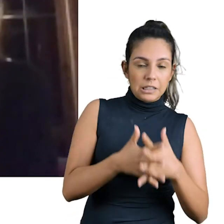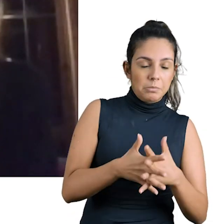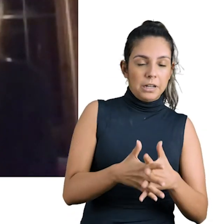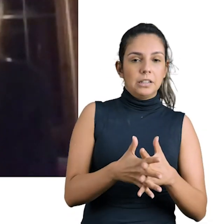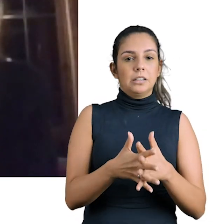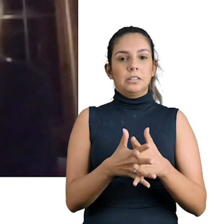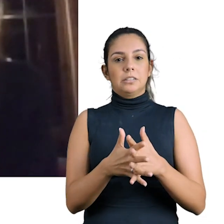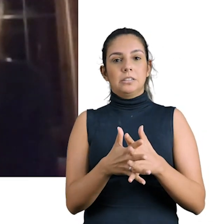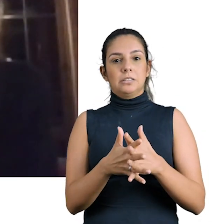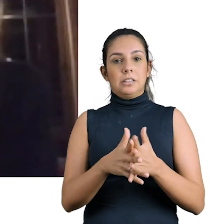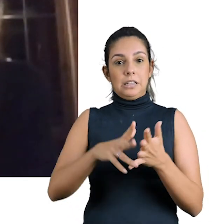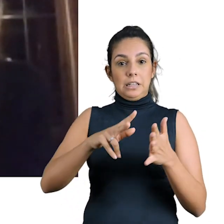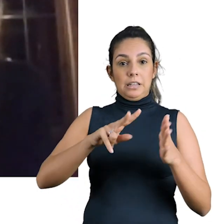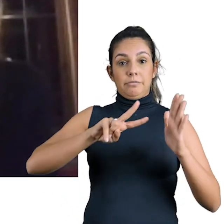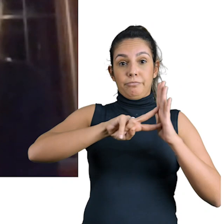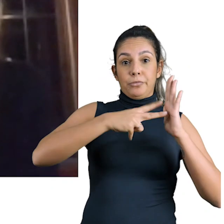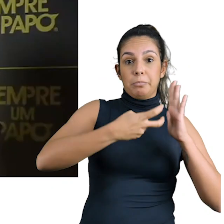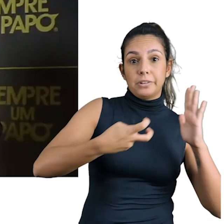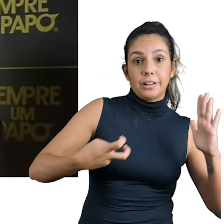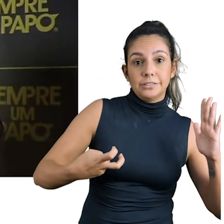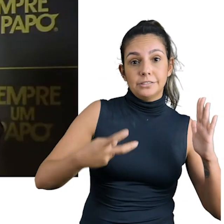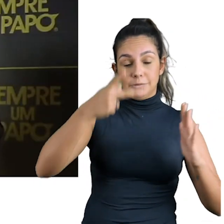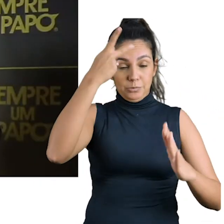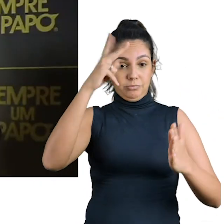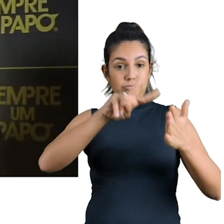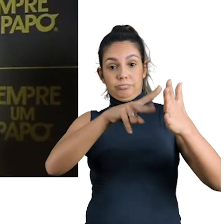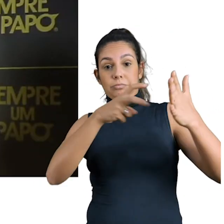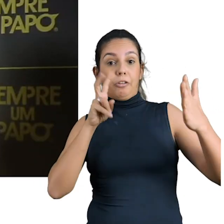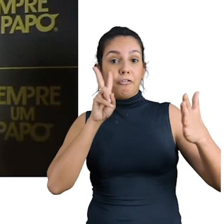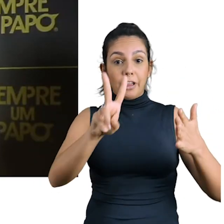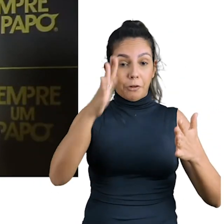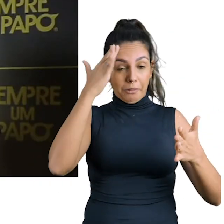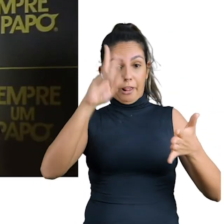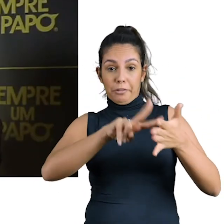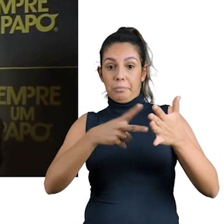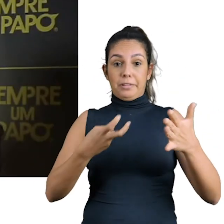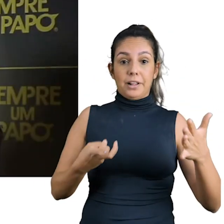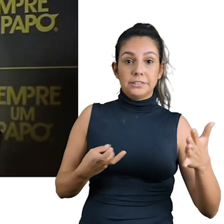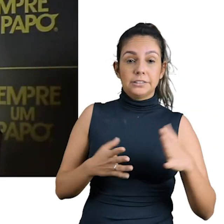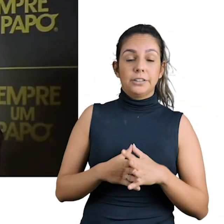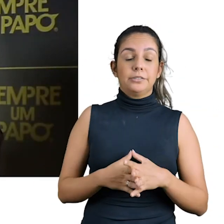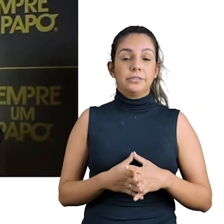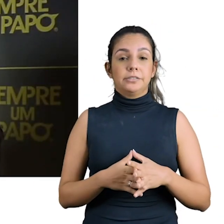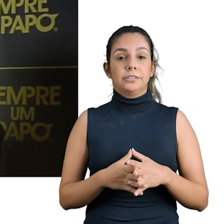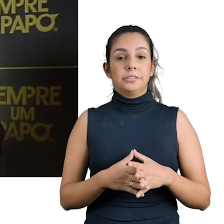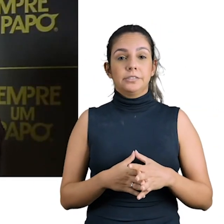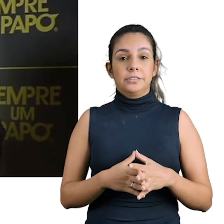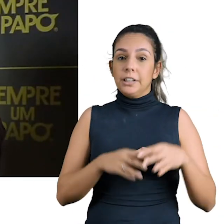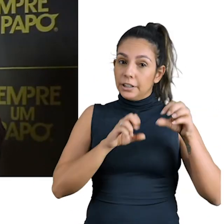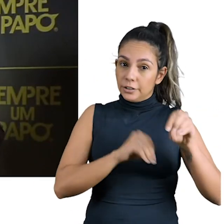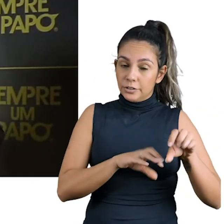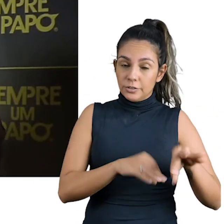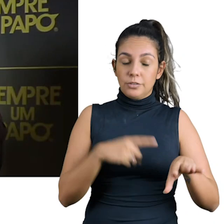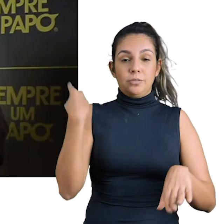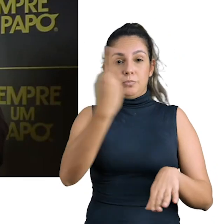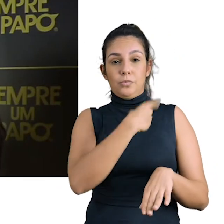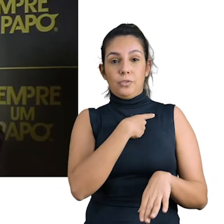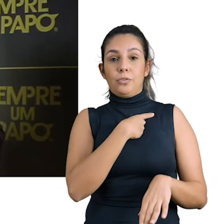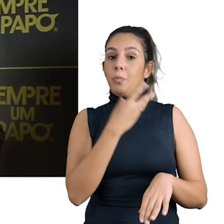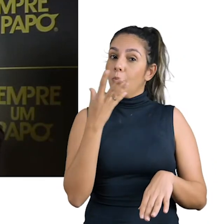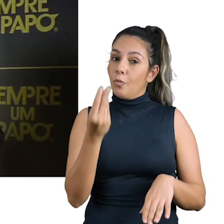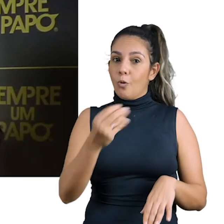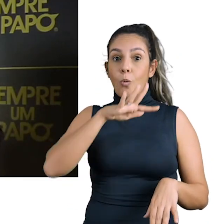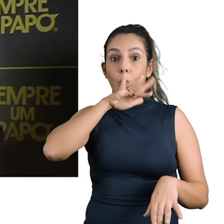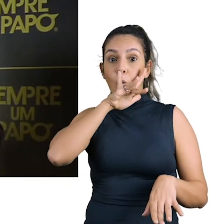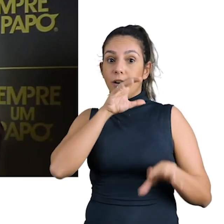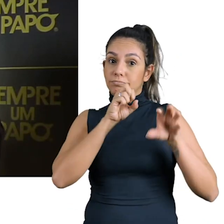a interpretação. E nós sabemos que, do ponto de vista educacional, nós somos